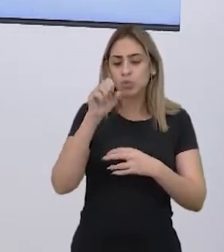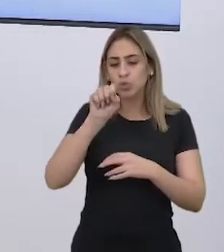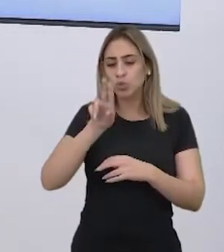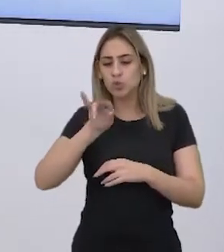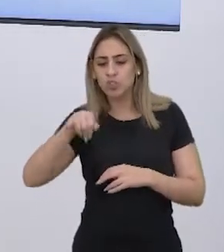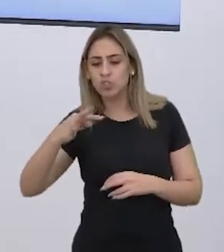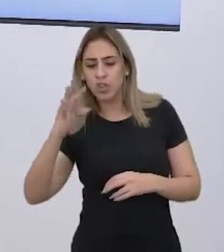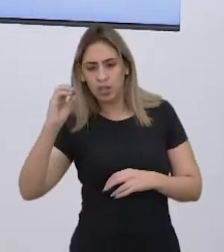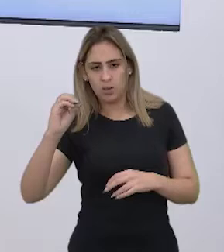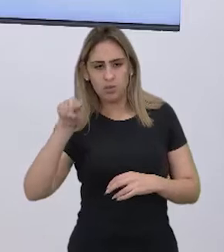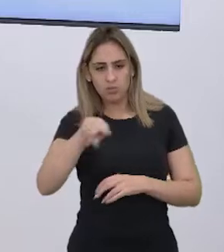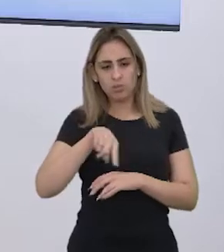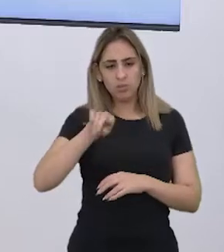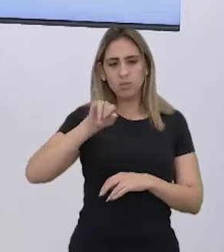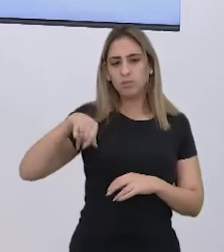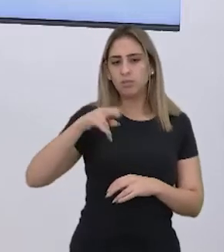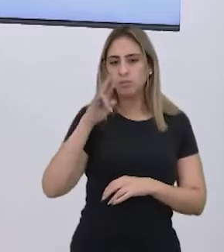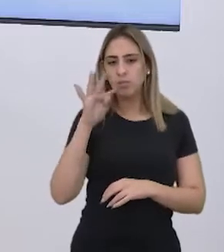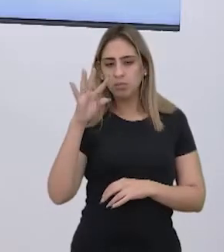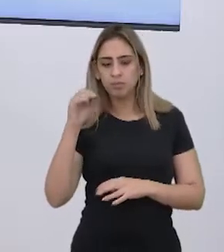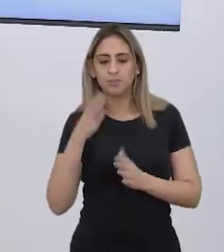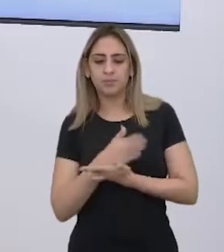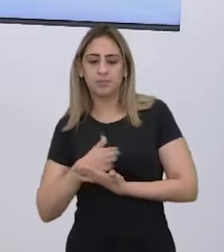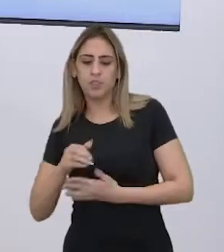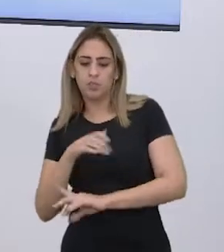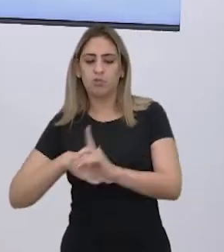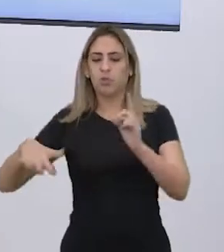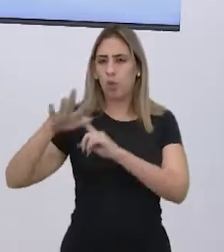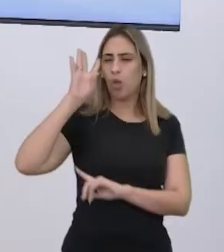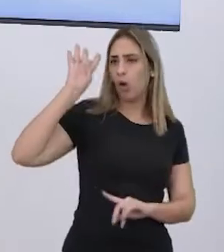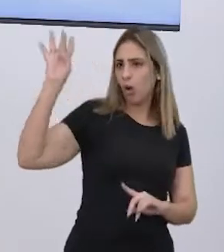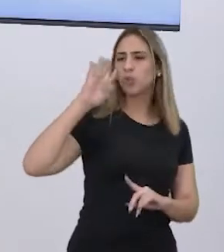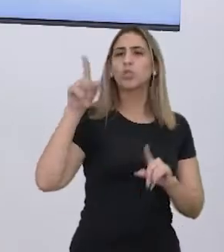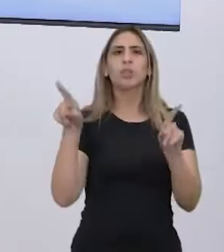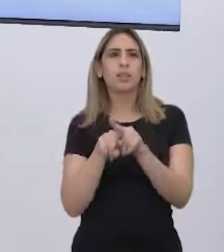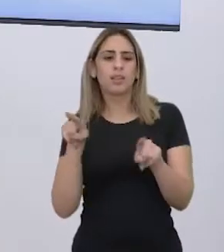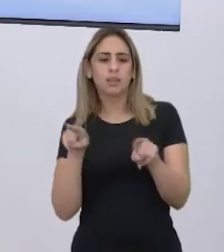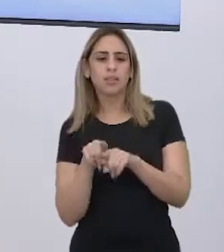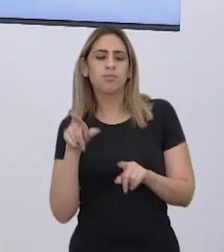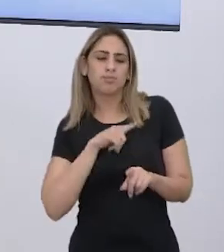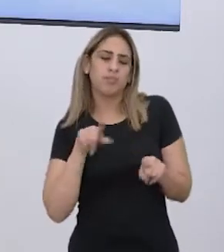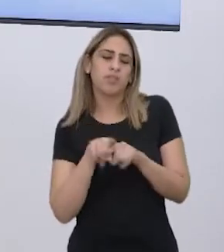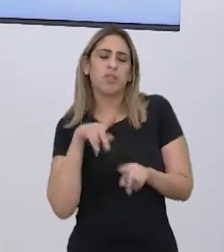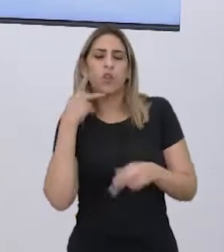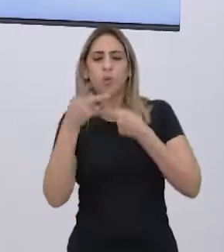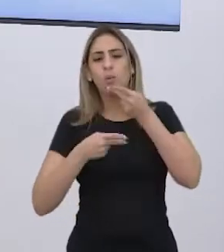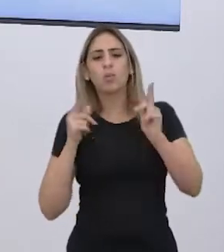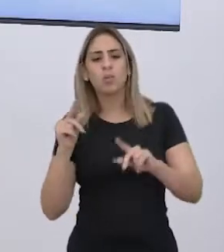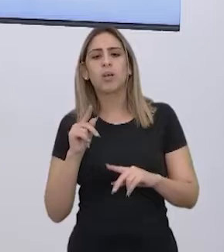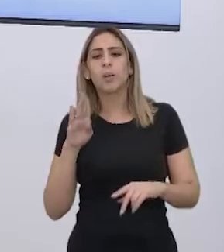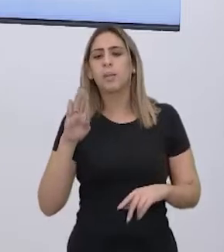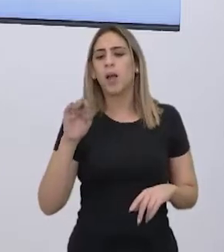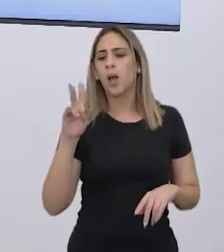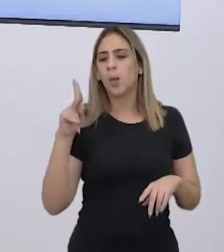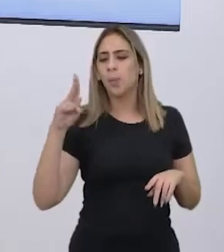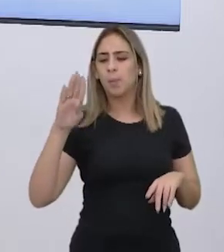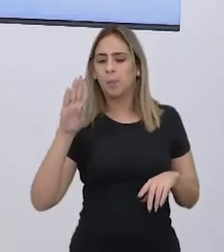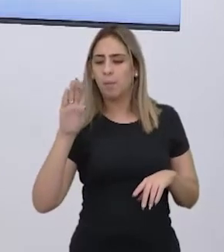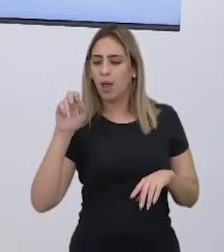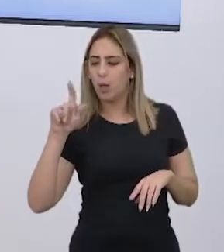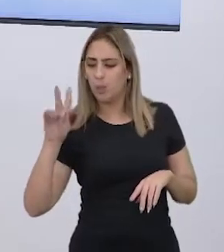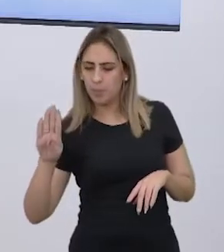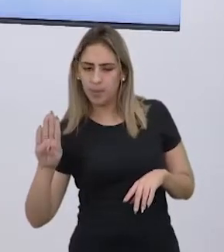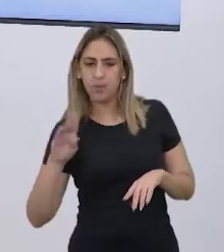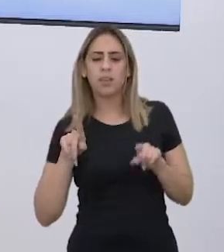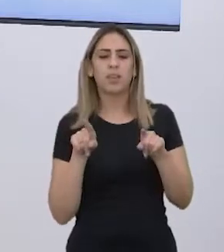para Stuart Hall, que é aquele sujeito iluminista, o sujeito sociológico. A gente também falou um pouquinho sobre o Bauman, sobre o processo